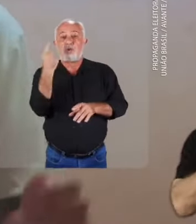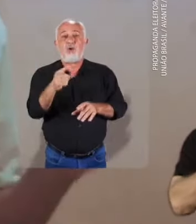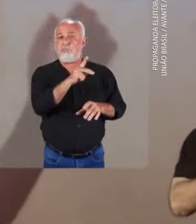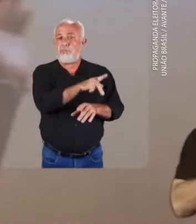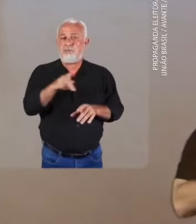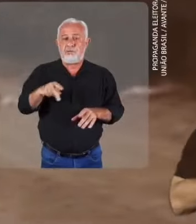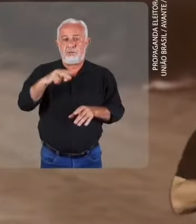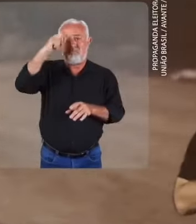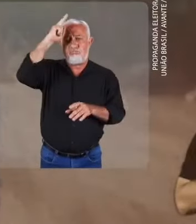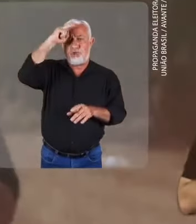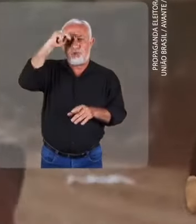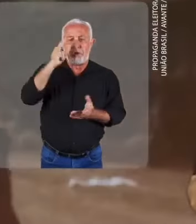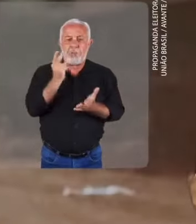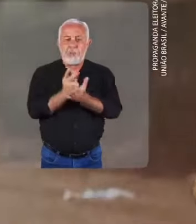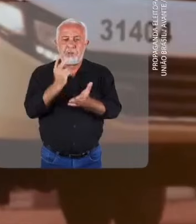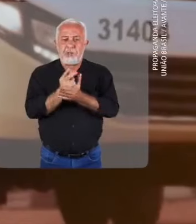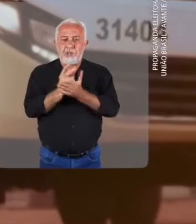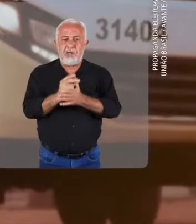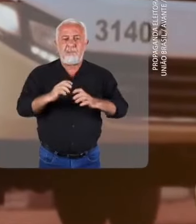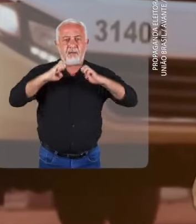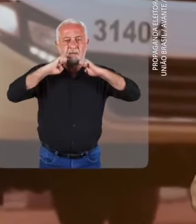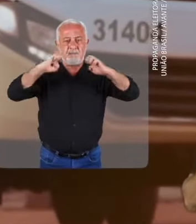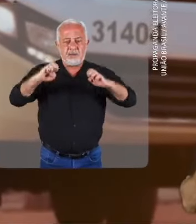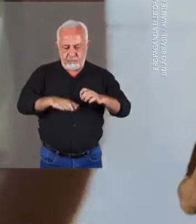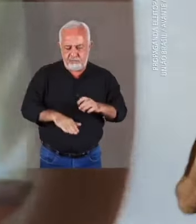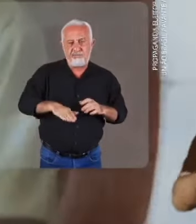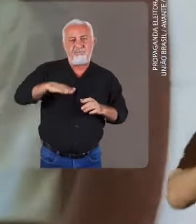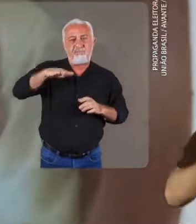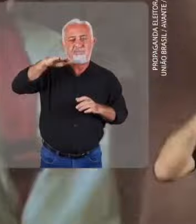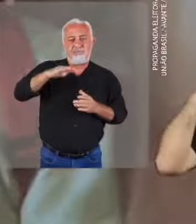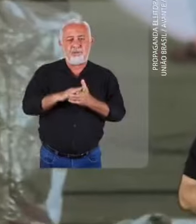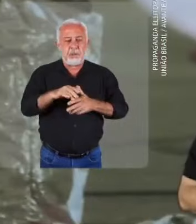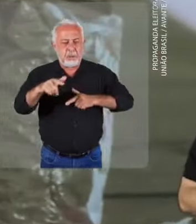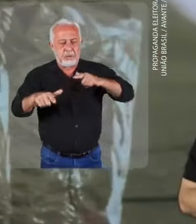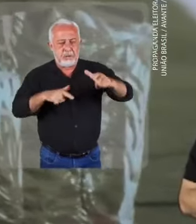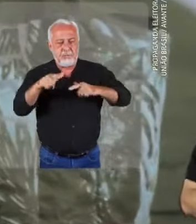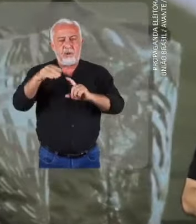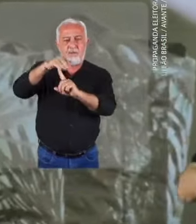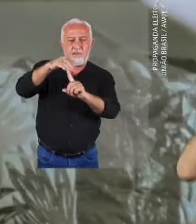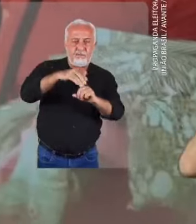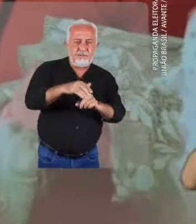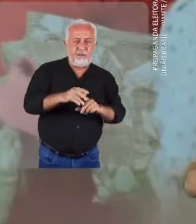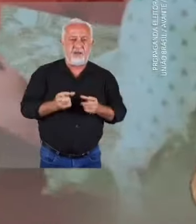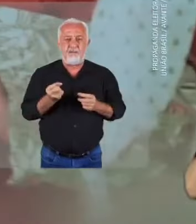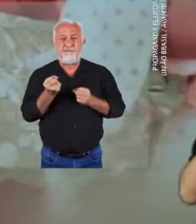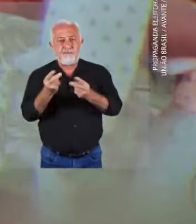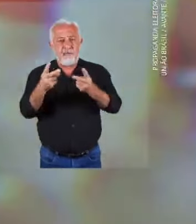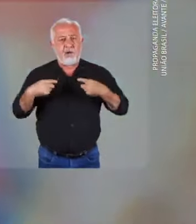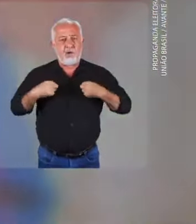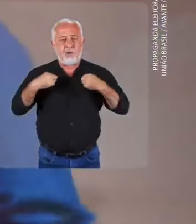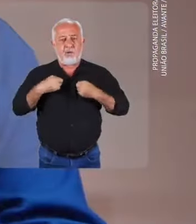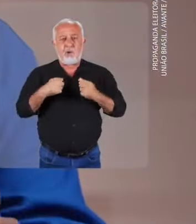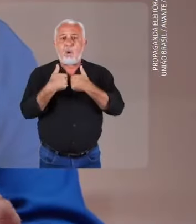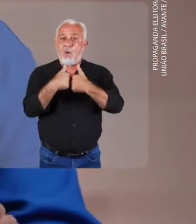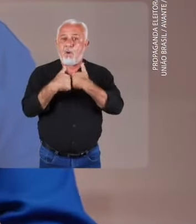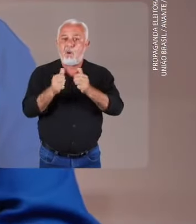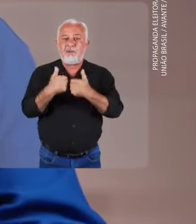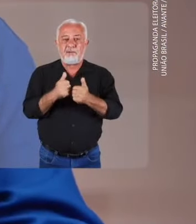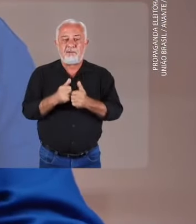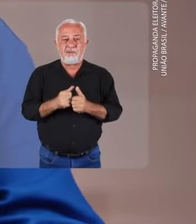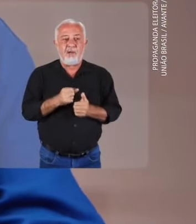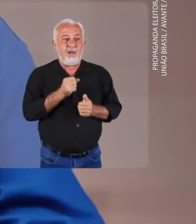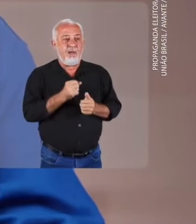professora. A Janet, que sempre foi evangélica desde criança, que trabalhou na feira, que foi sacoleira, que andou de